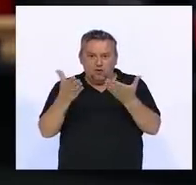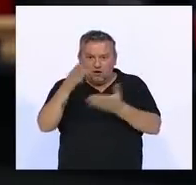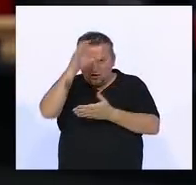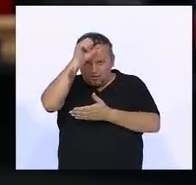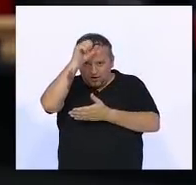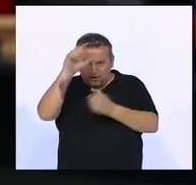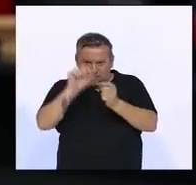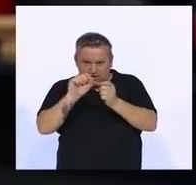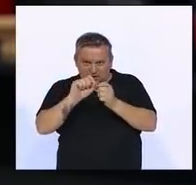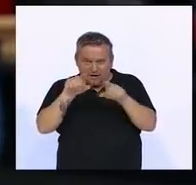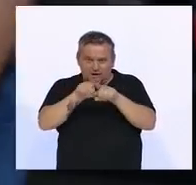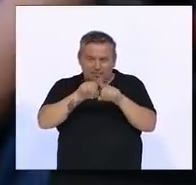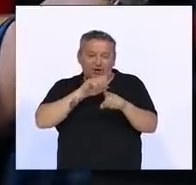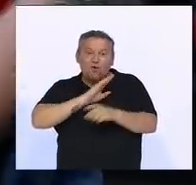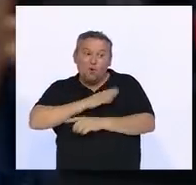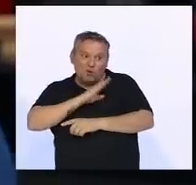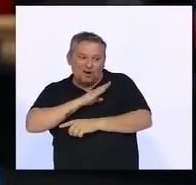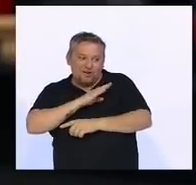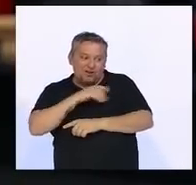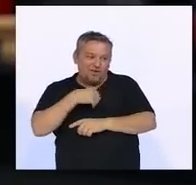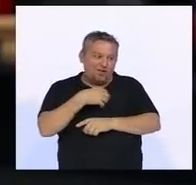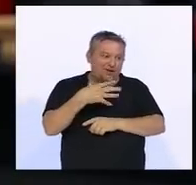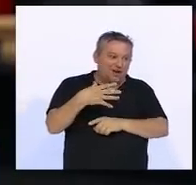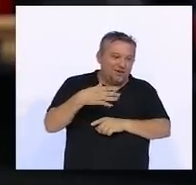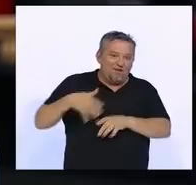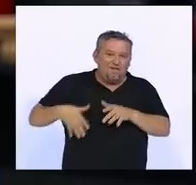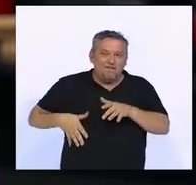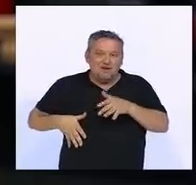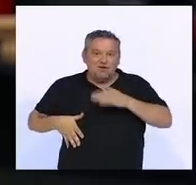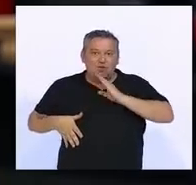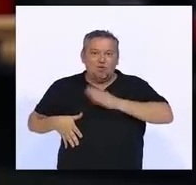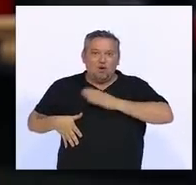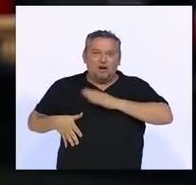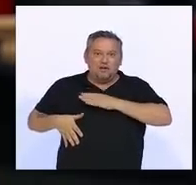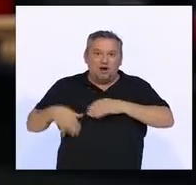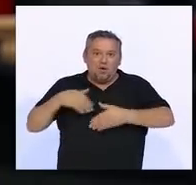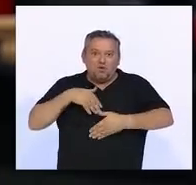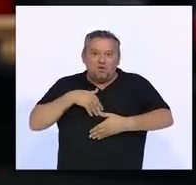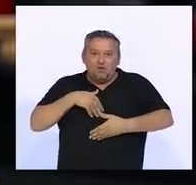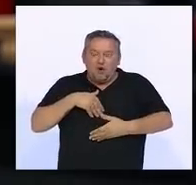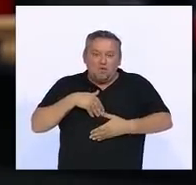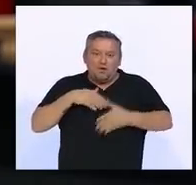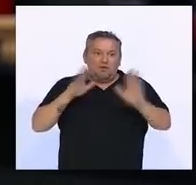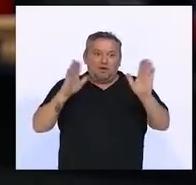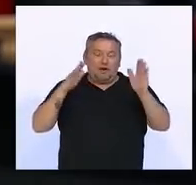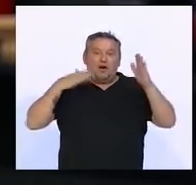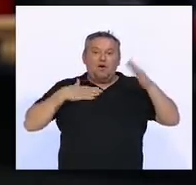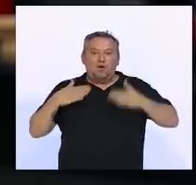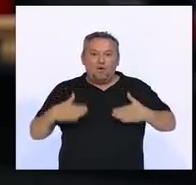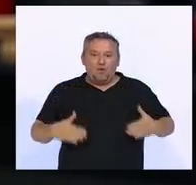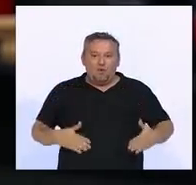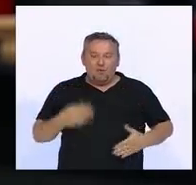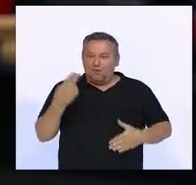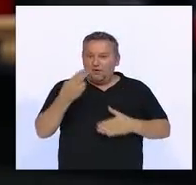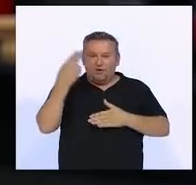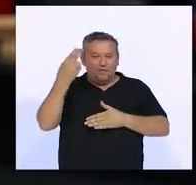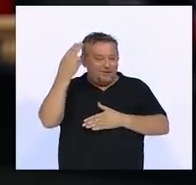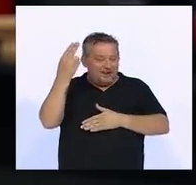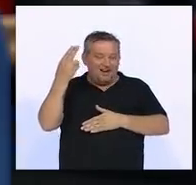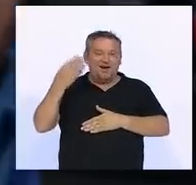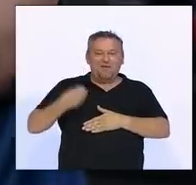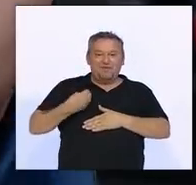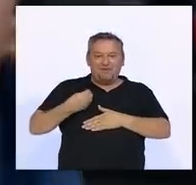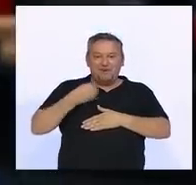a levar. Eu quero o coração, eu quero o fígado, eu quero o pulmão, eu quero o estômago. Não há corpo humano que possa sobreviver